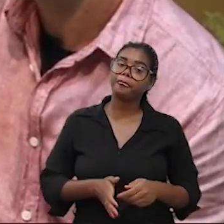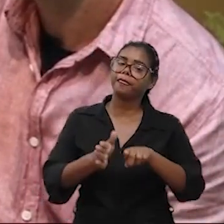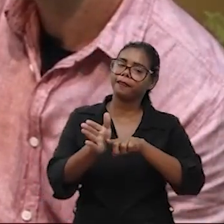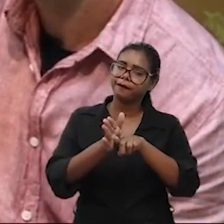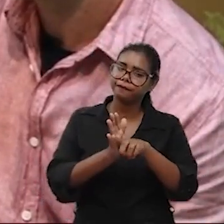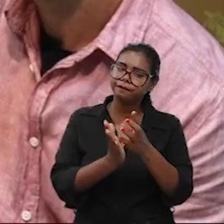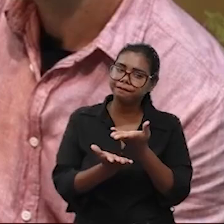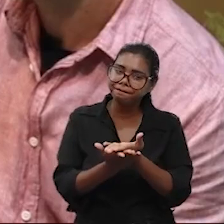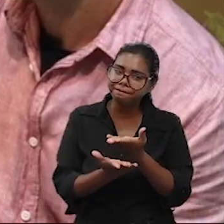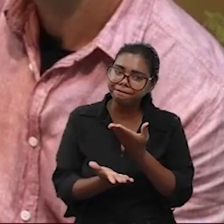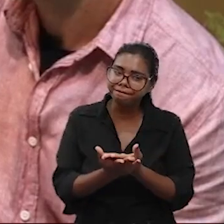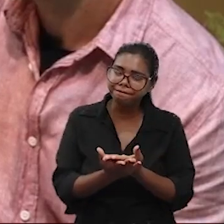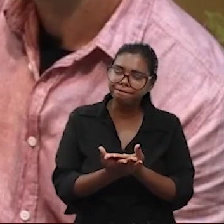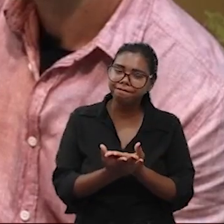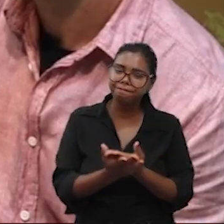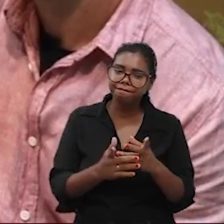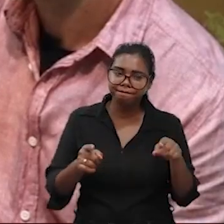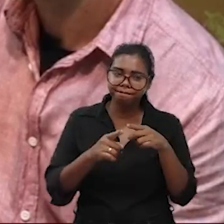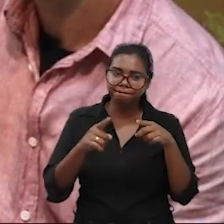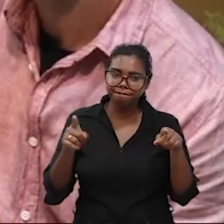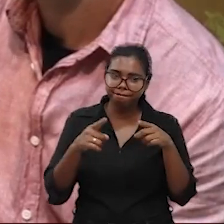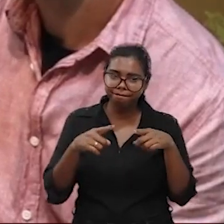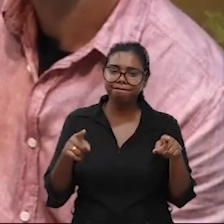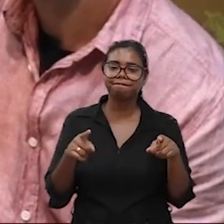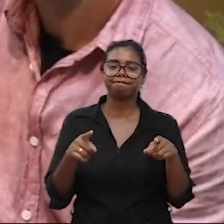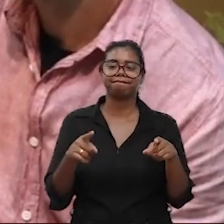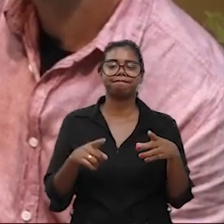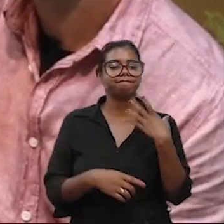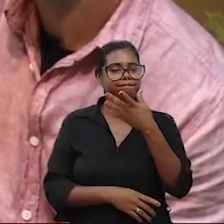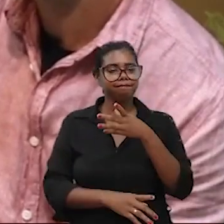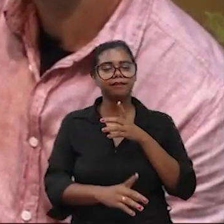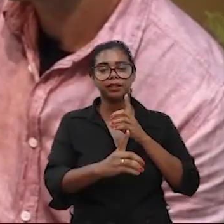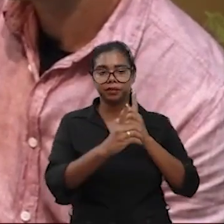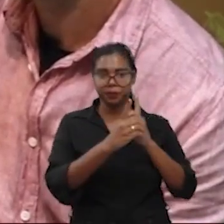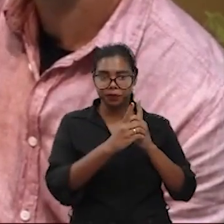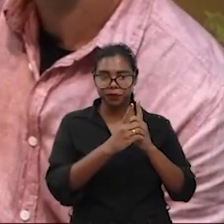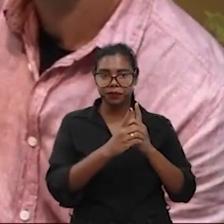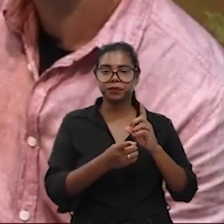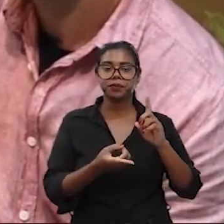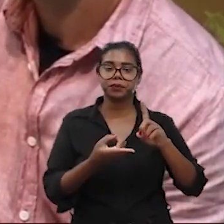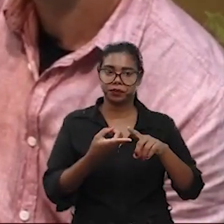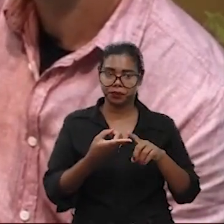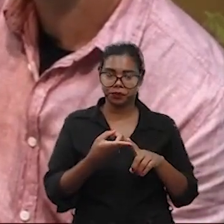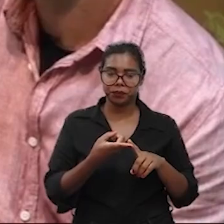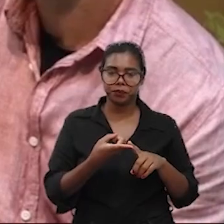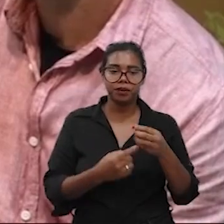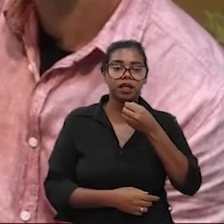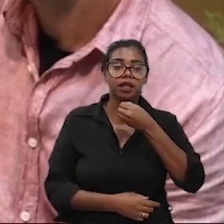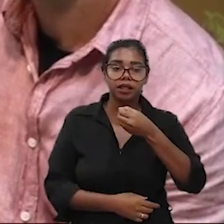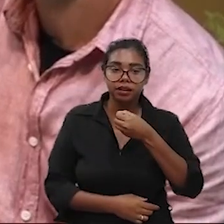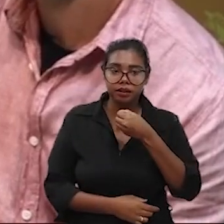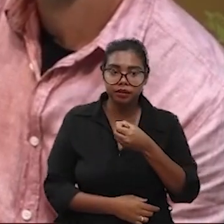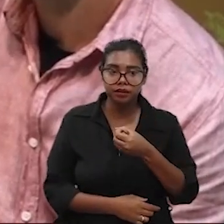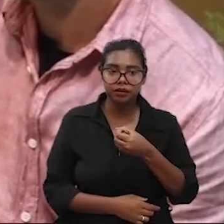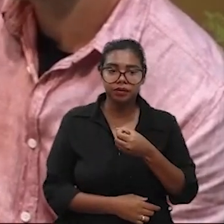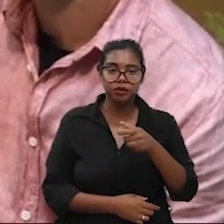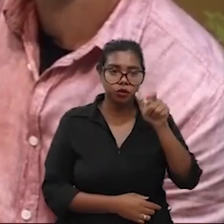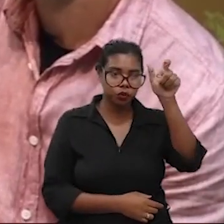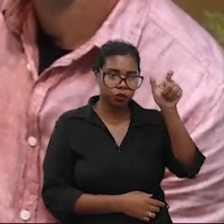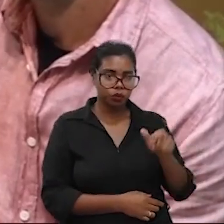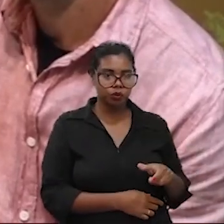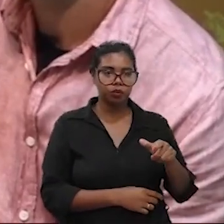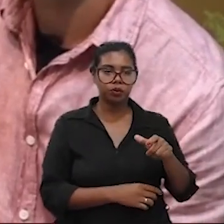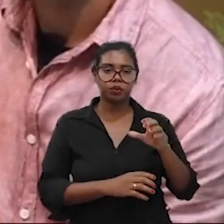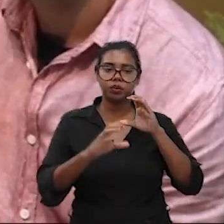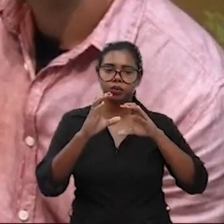a música, eu, inclusive, encontrei uma entrevista do próprio Alceu falando sobre a composição dessa música, em